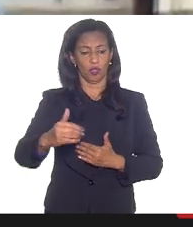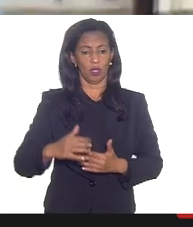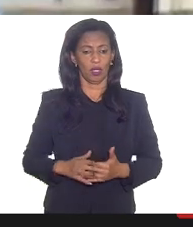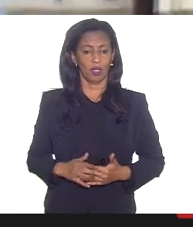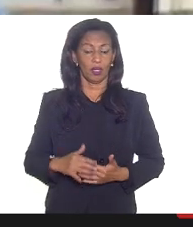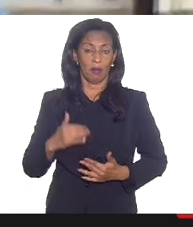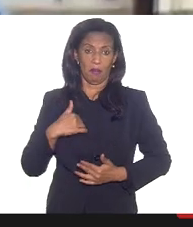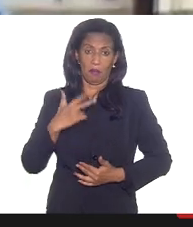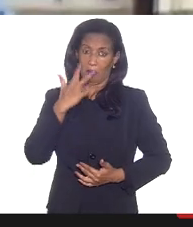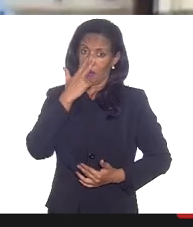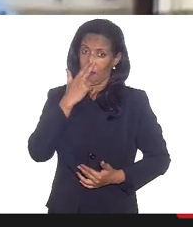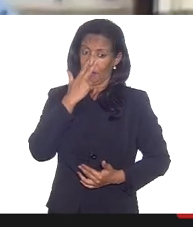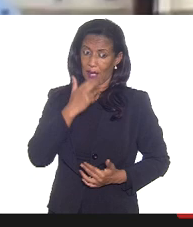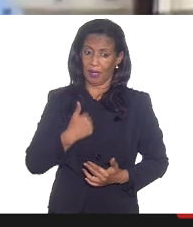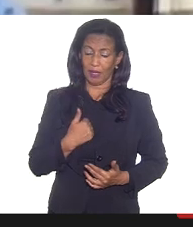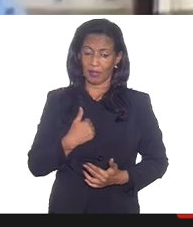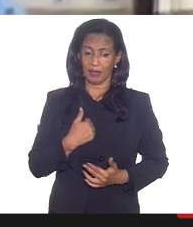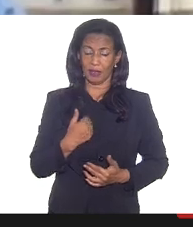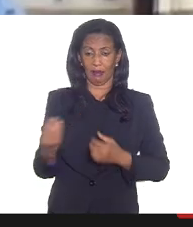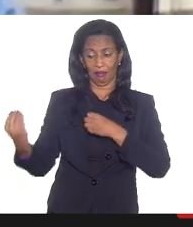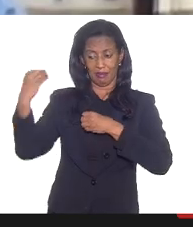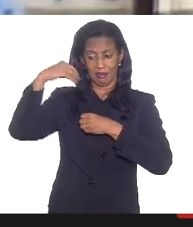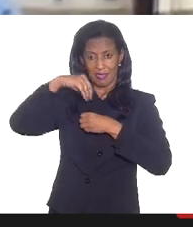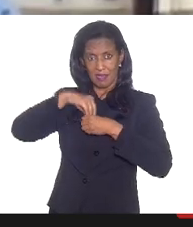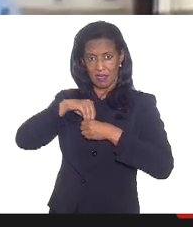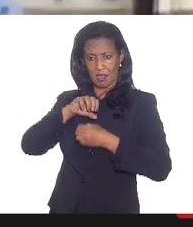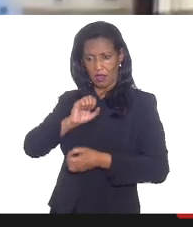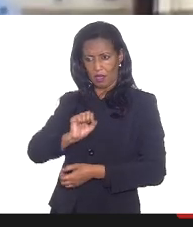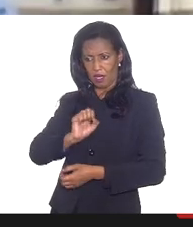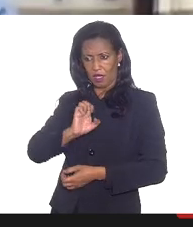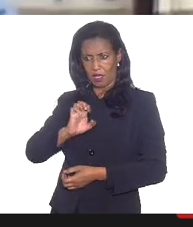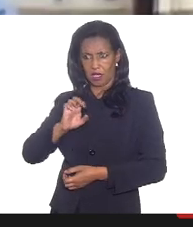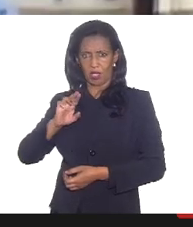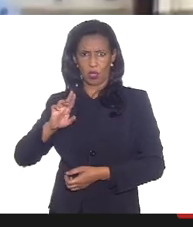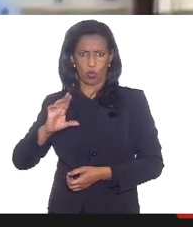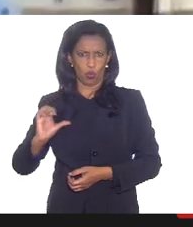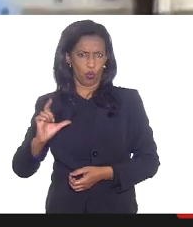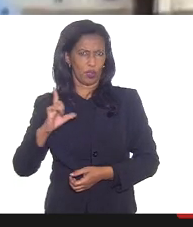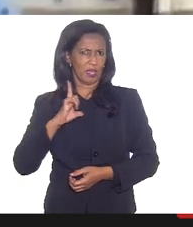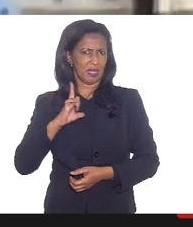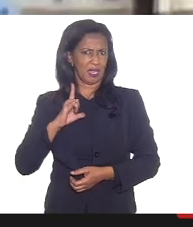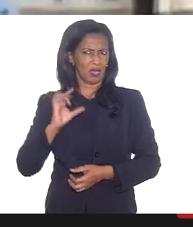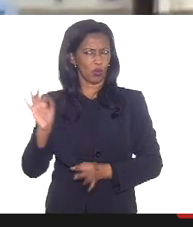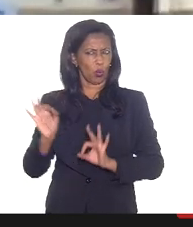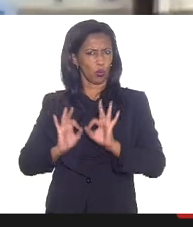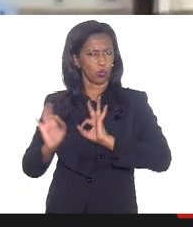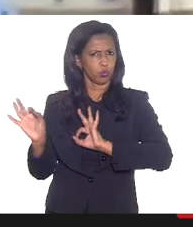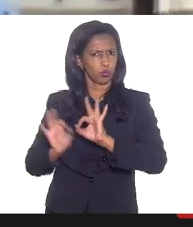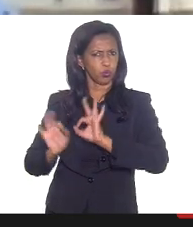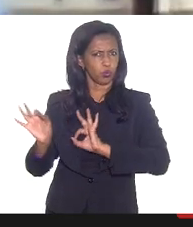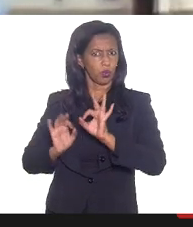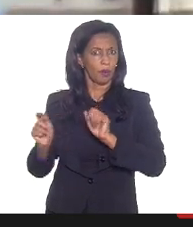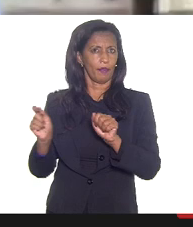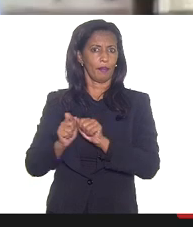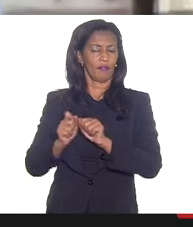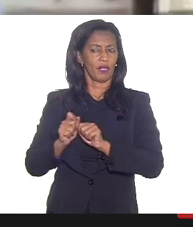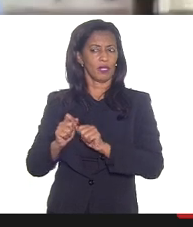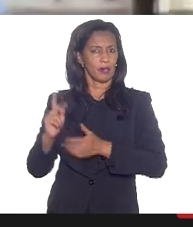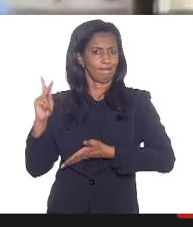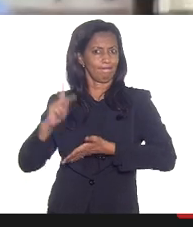me parece que, do ponto de vista interno da SEDUC, existe todo um procedimento para fazer